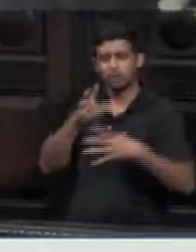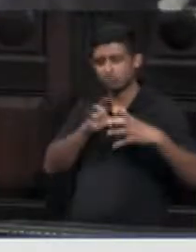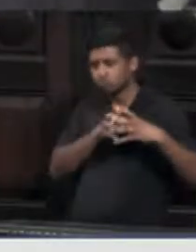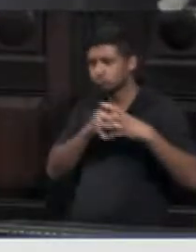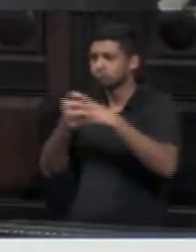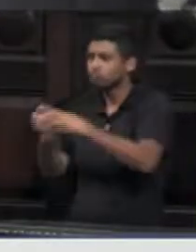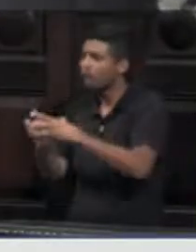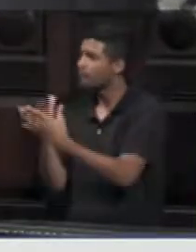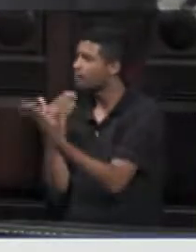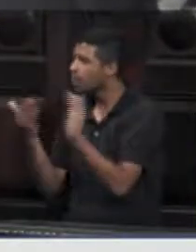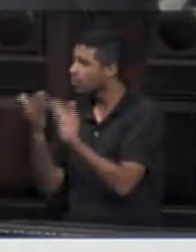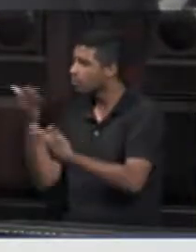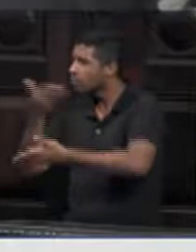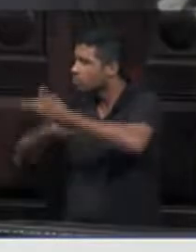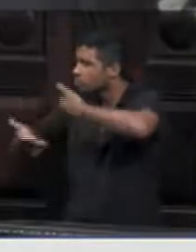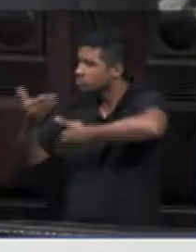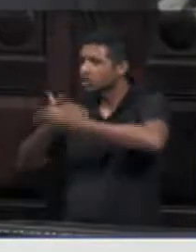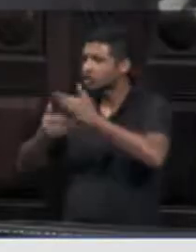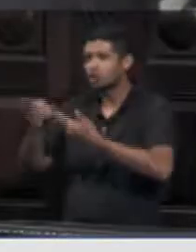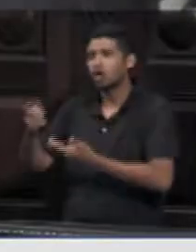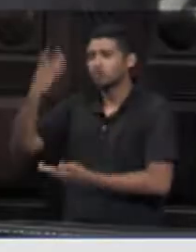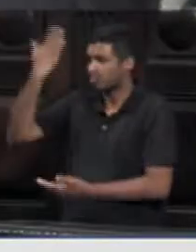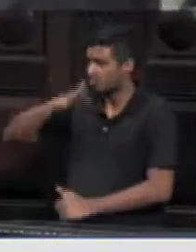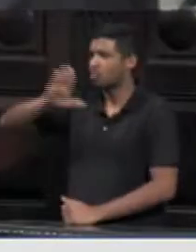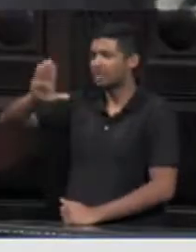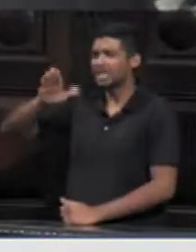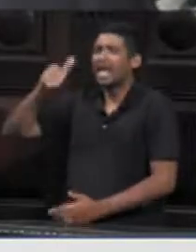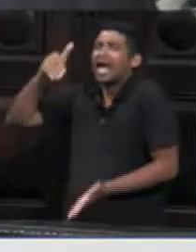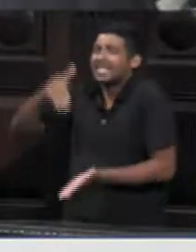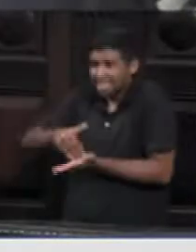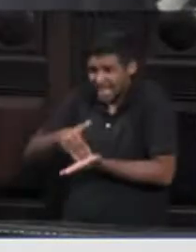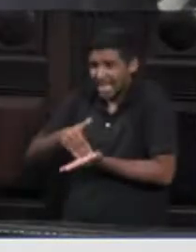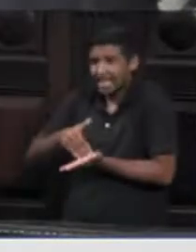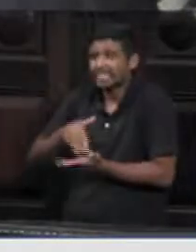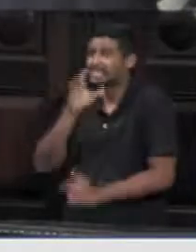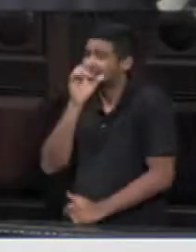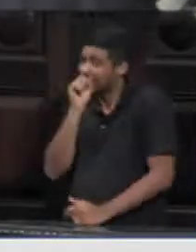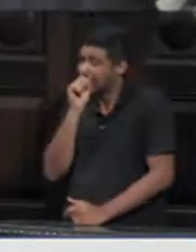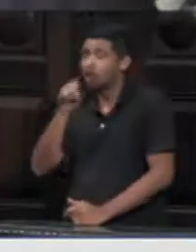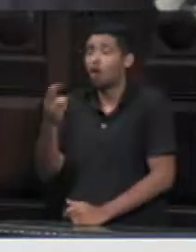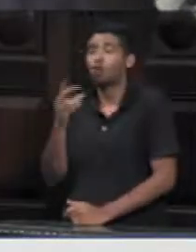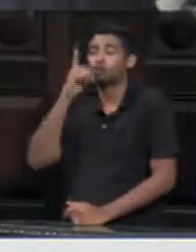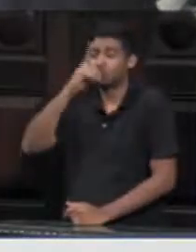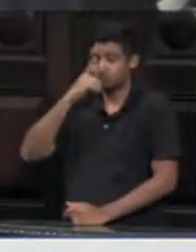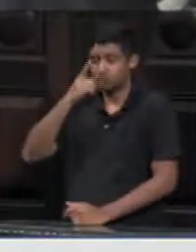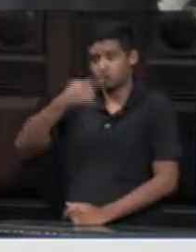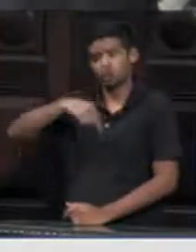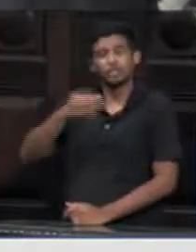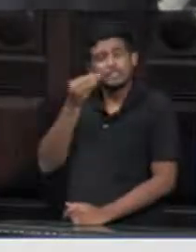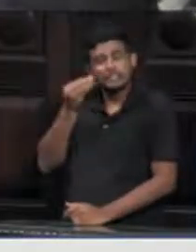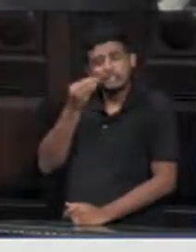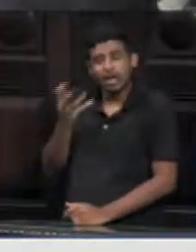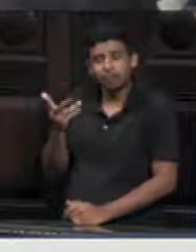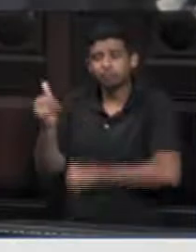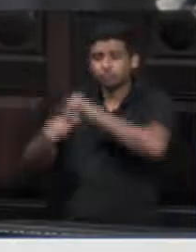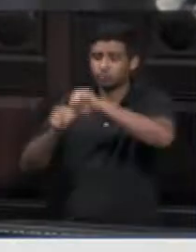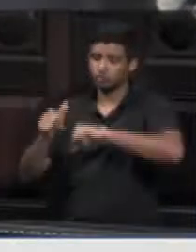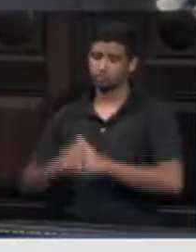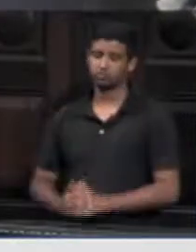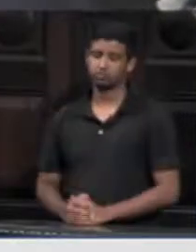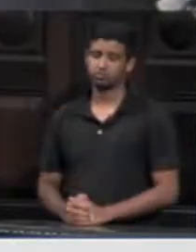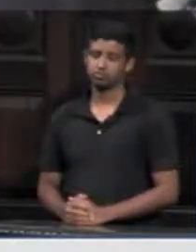pautas, nós prometemos que até o final desse ano nós votaríamos a região metropolitana. Então, foi